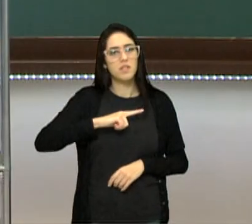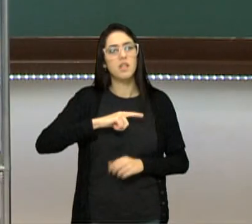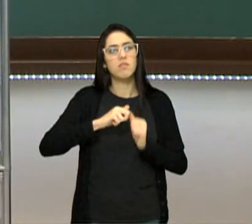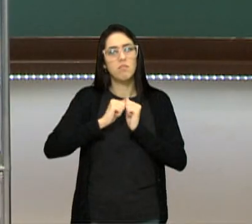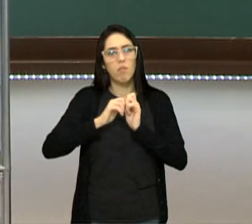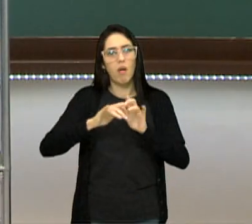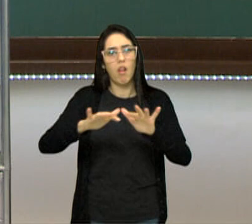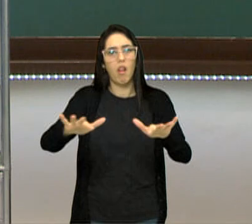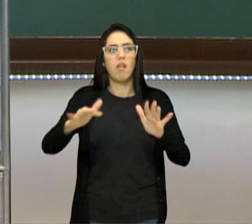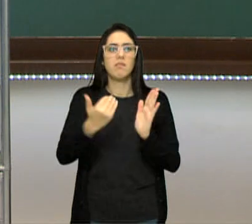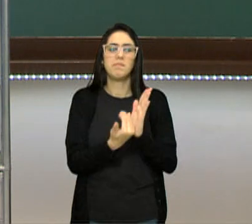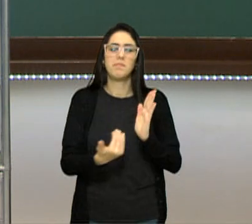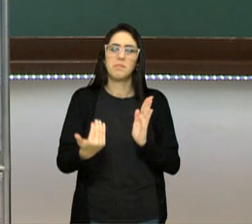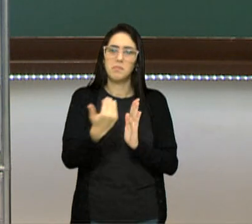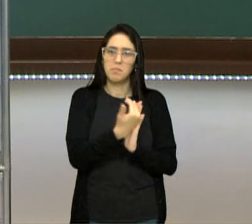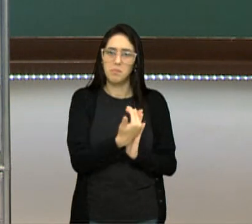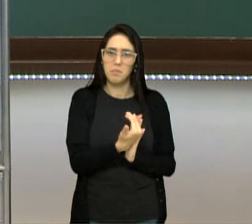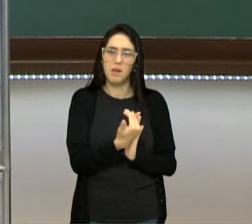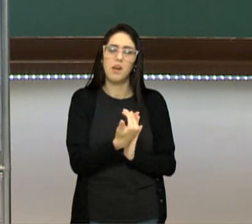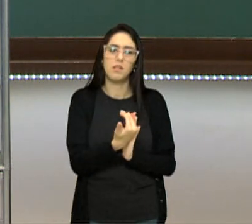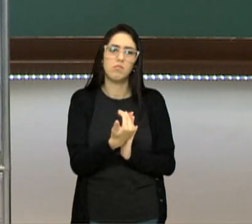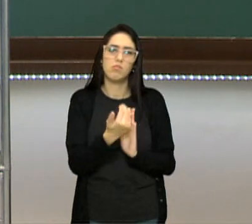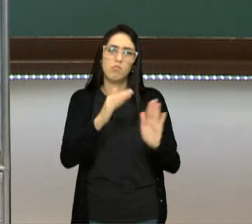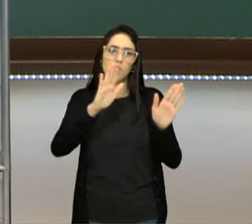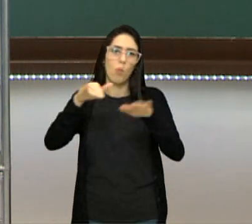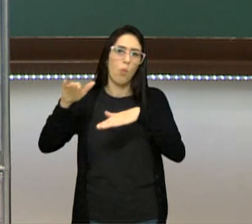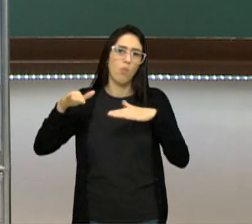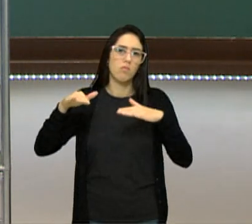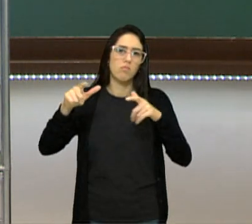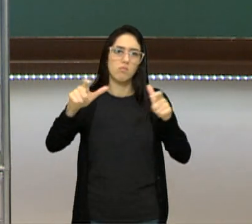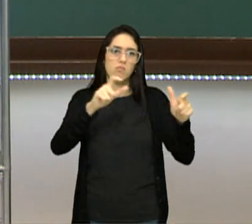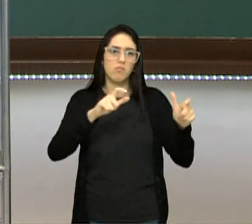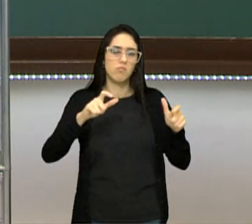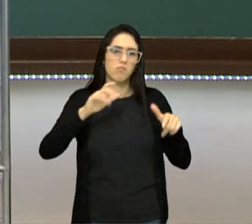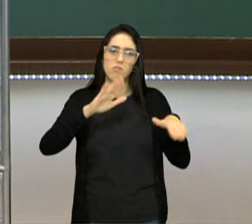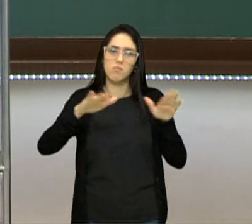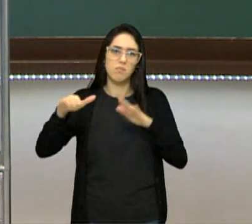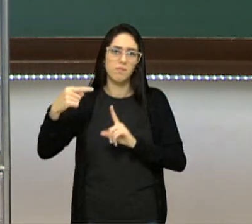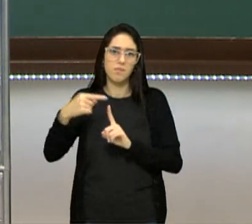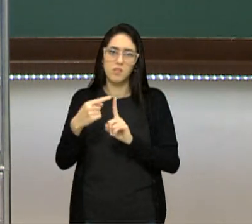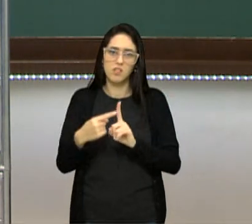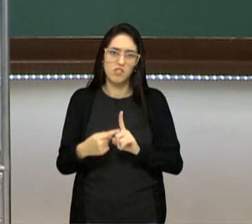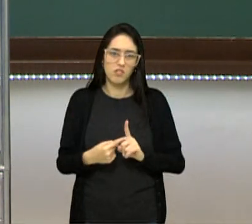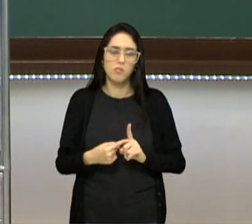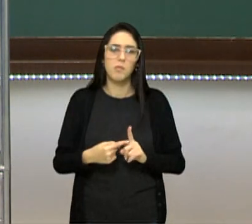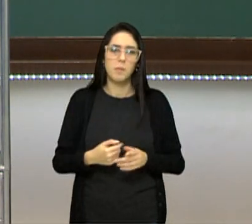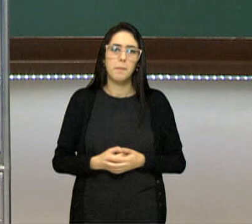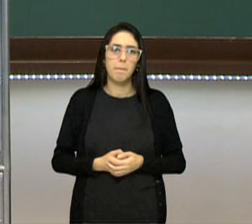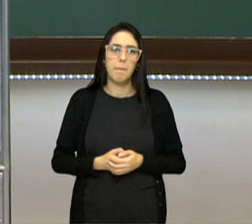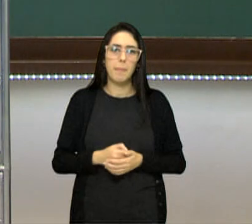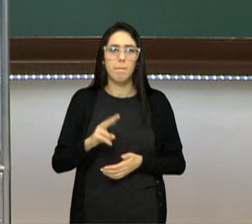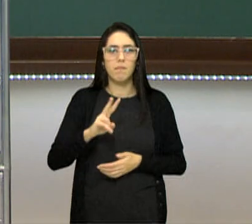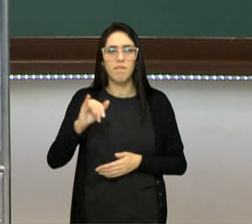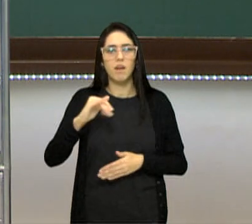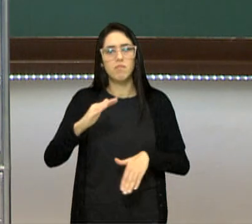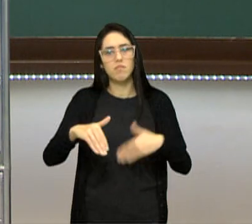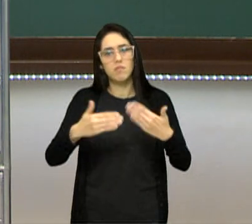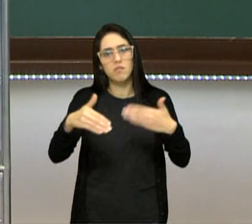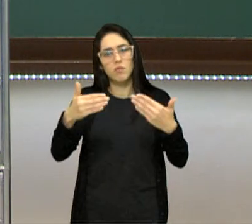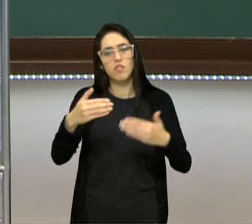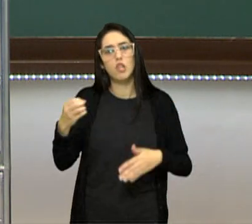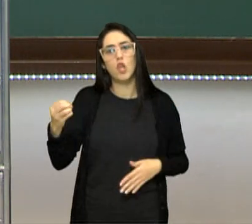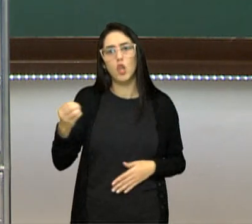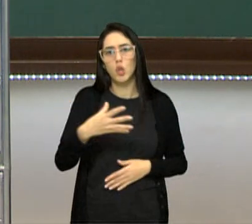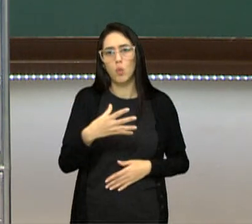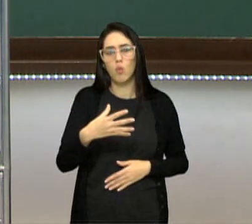germinar conforme as condições do ambiente, conforme as condições da própria célula, né, espórica ali, ela vai desenvolvendo um novo